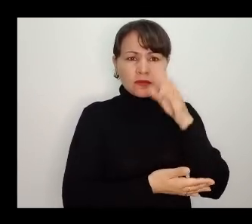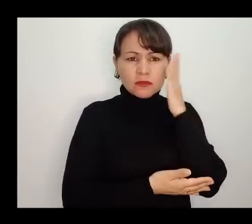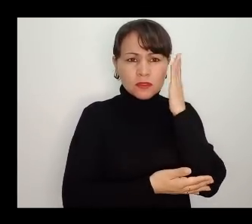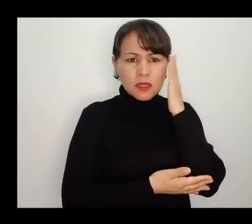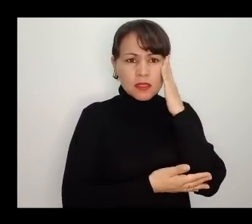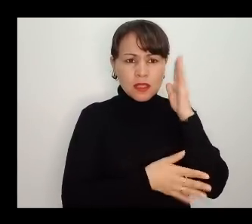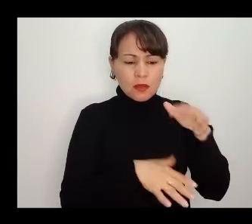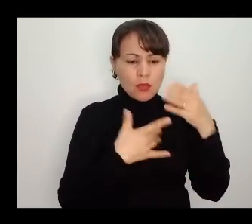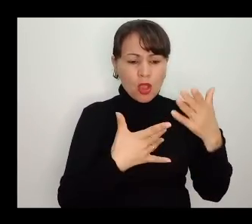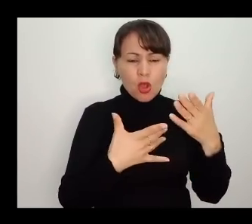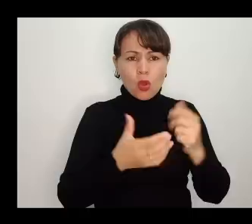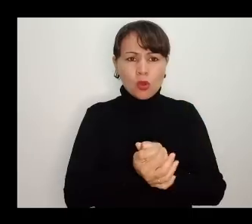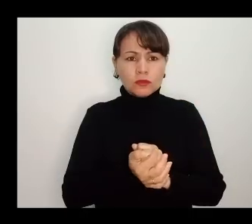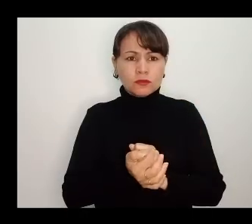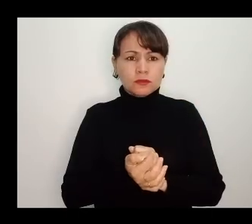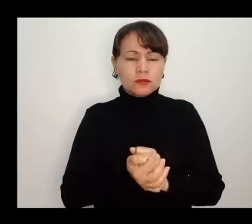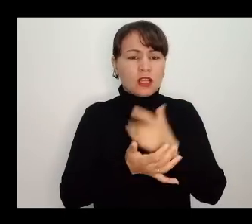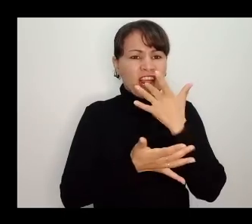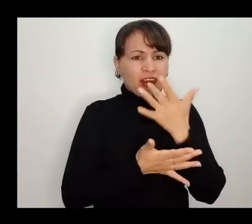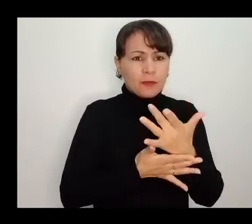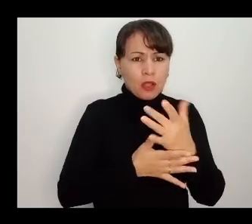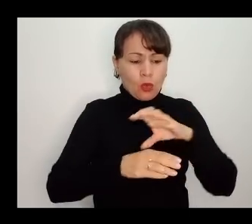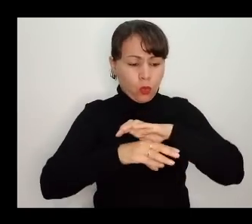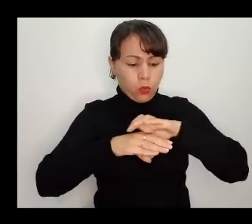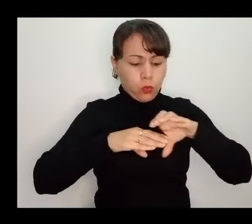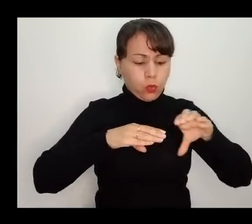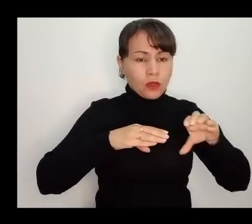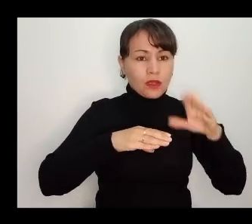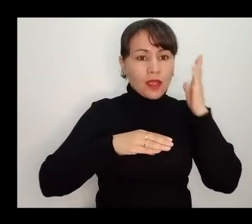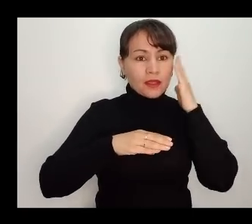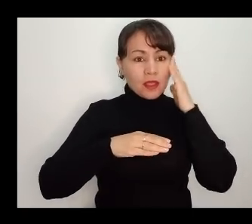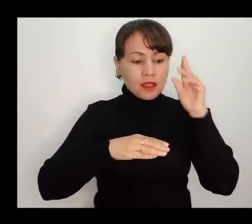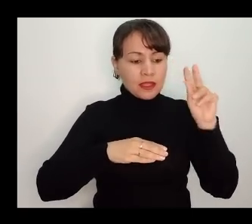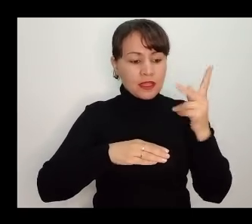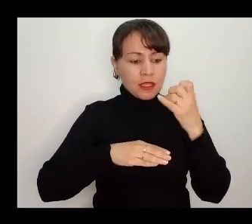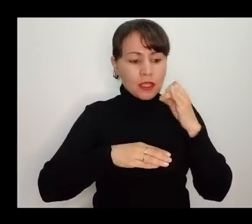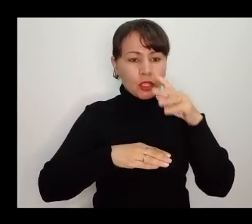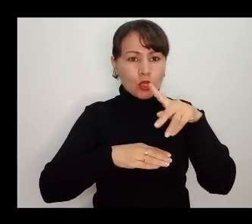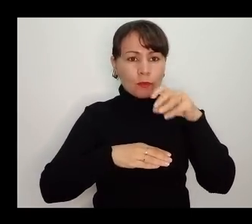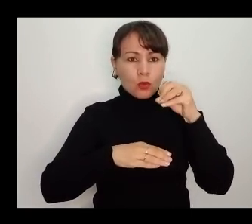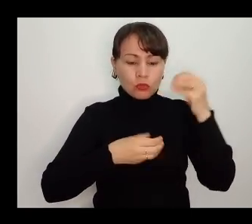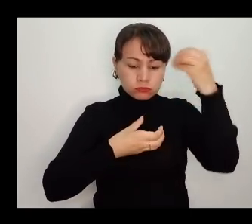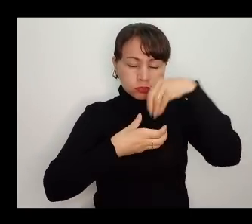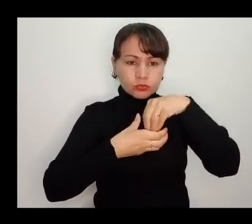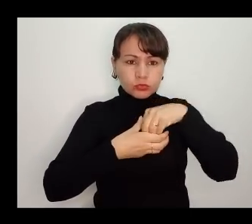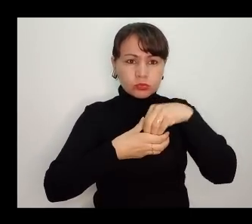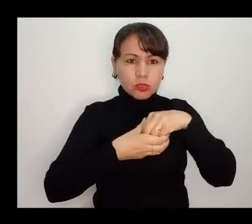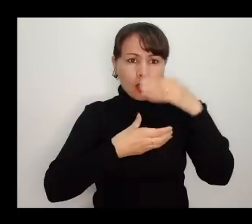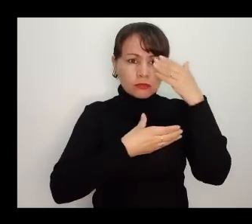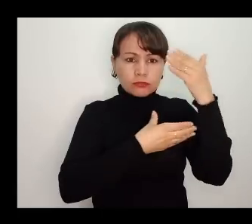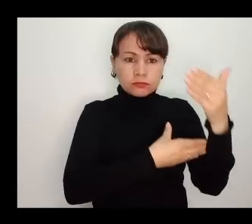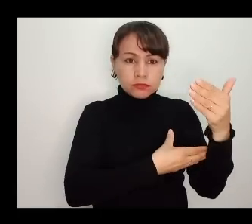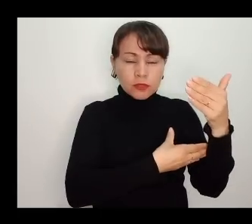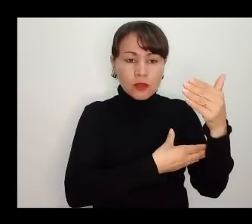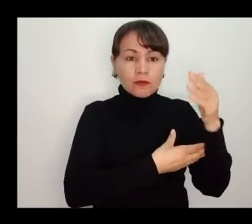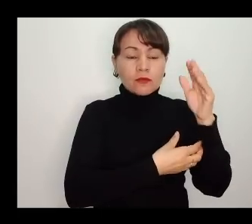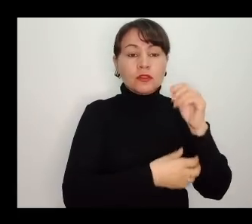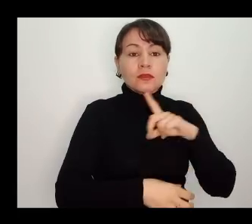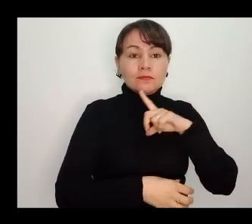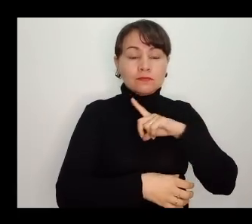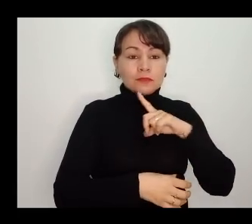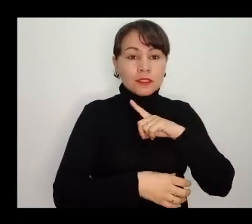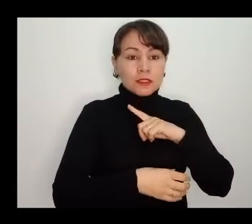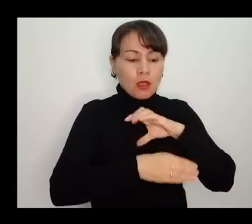são os axônios, que estão localizados lá na substância branca. Então, aqui dentro do hipocampo, que é essa região localizada no lóbulo